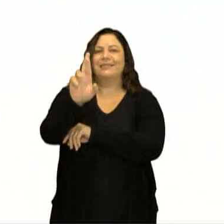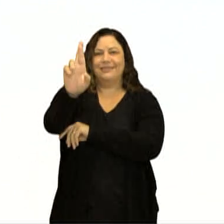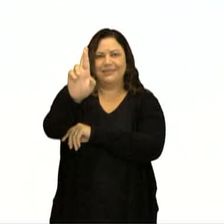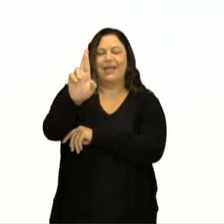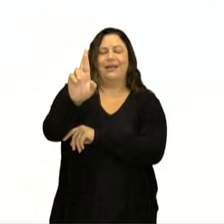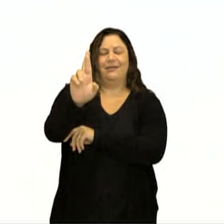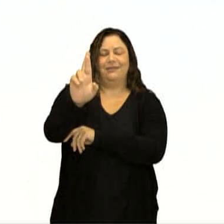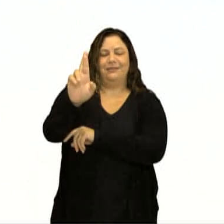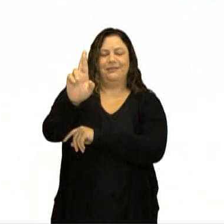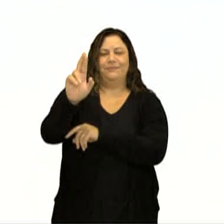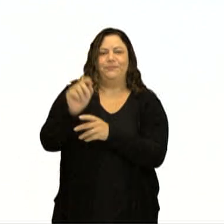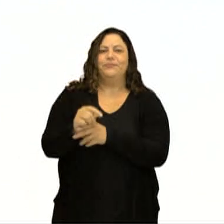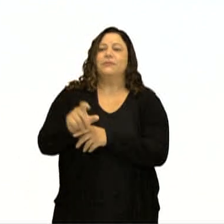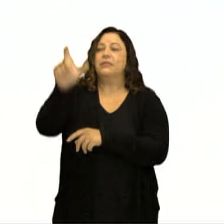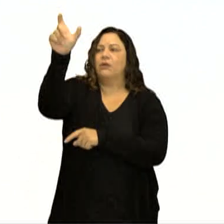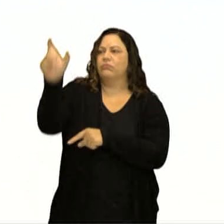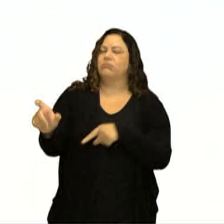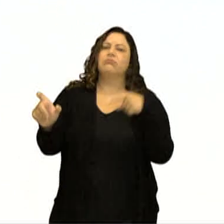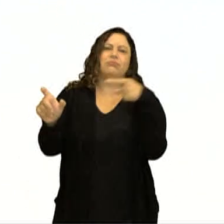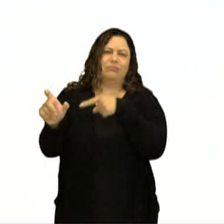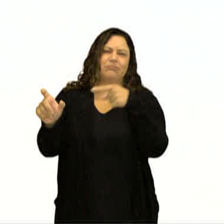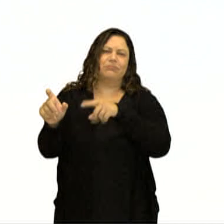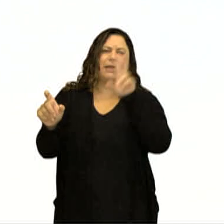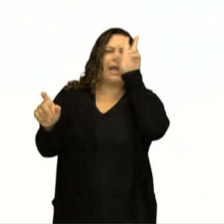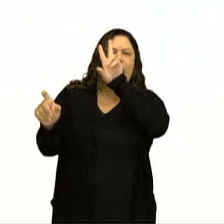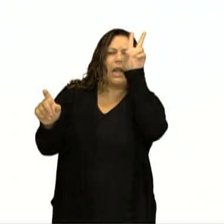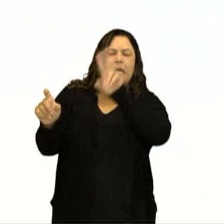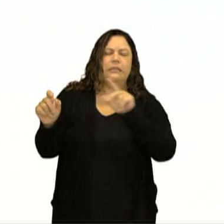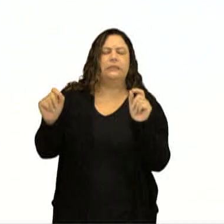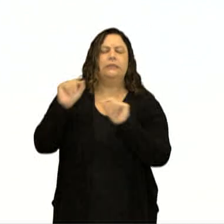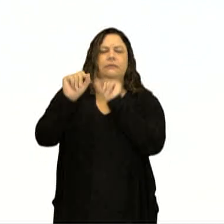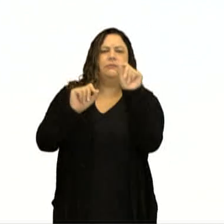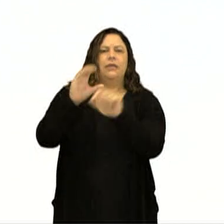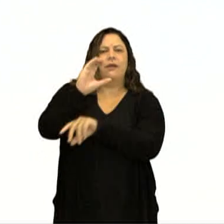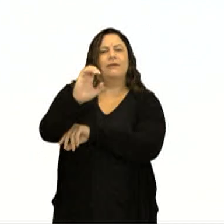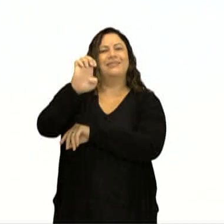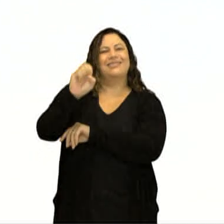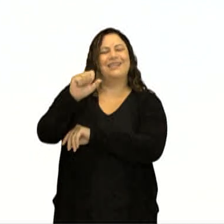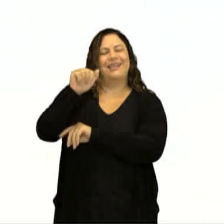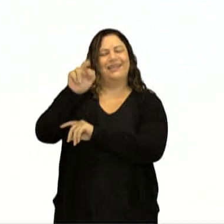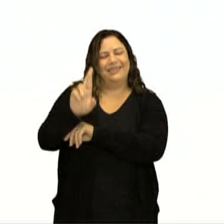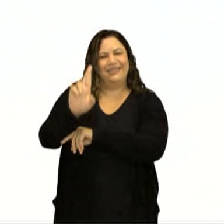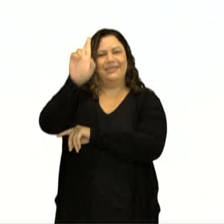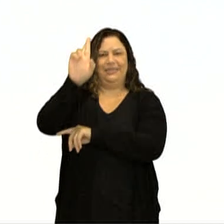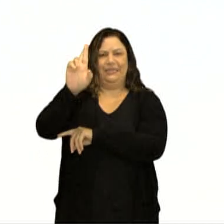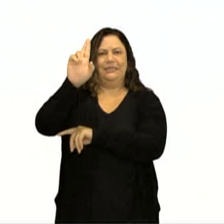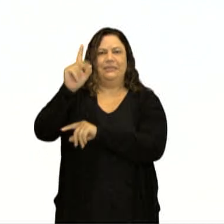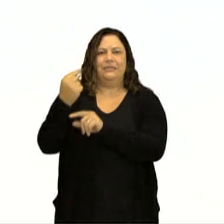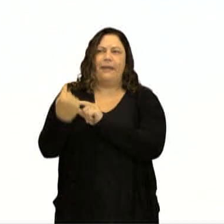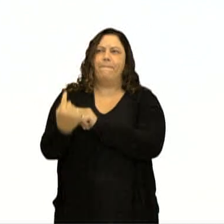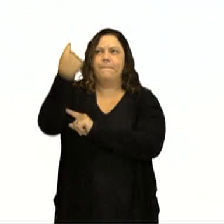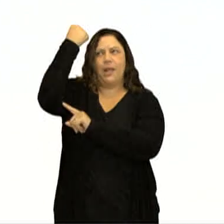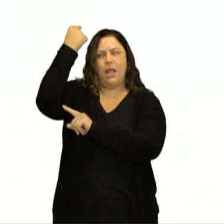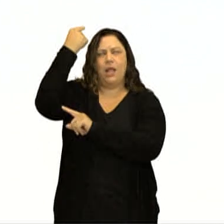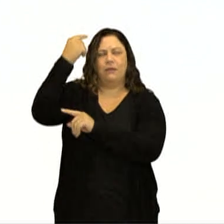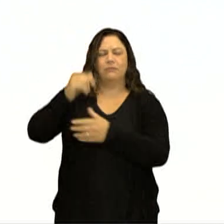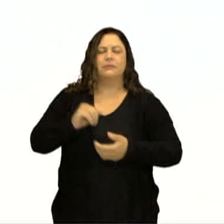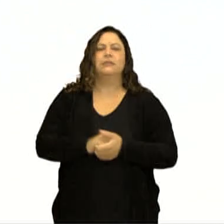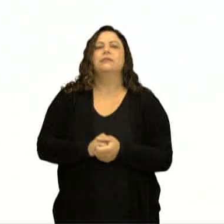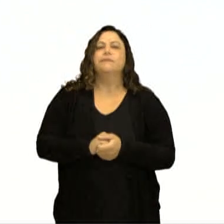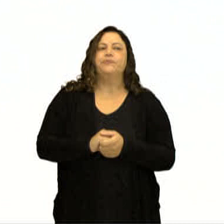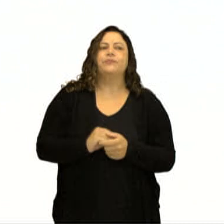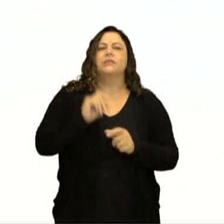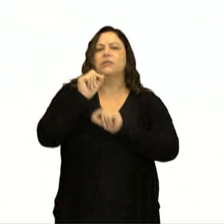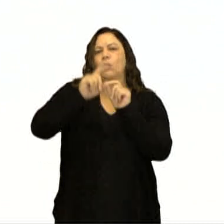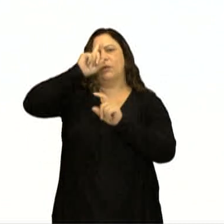figura que lembravam os césares, que eram para ser sugeridos como os césares. E nesse período, quem dominava, olha